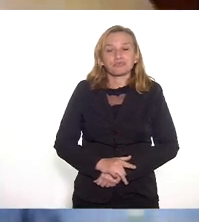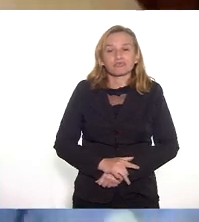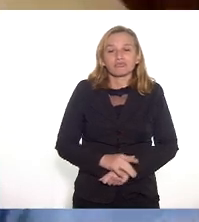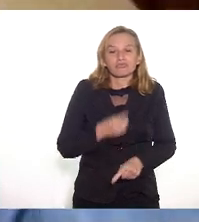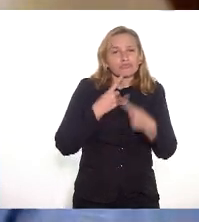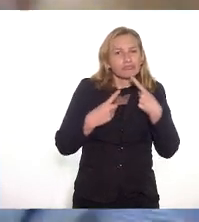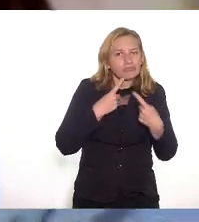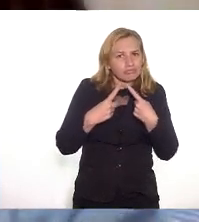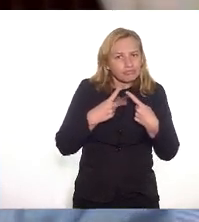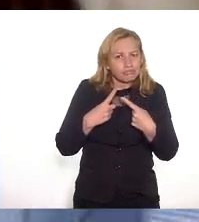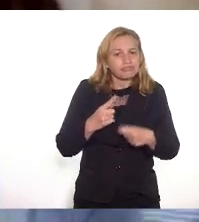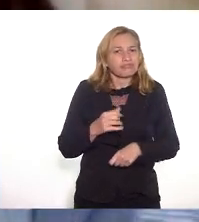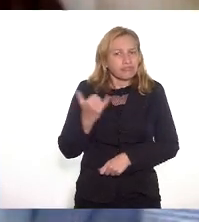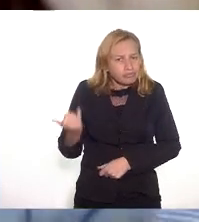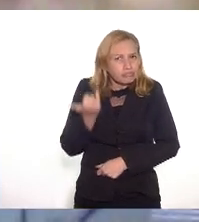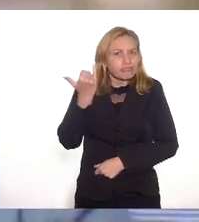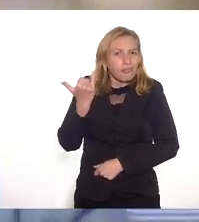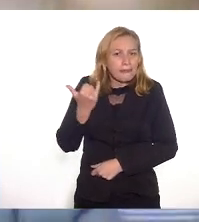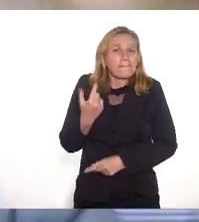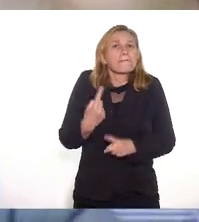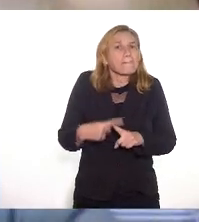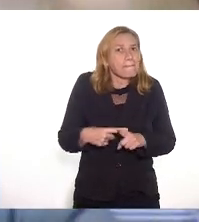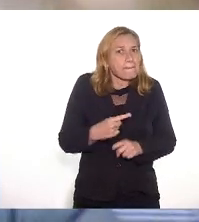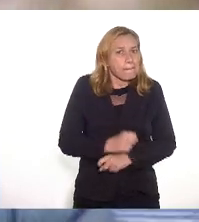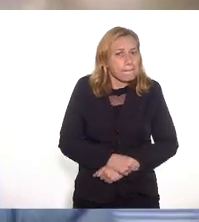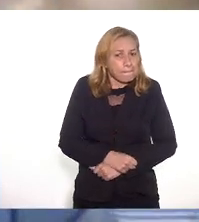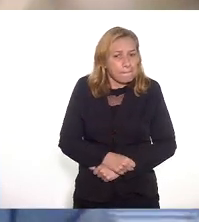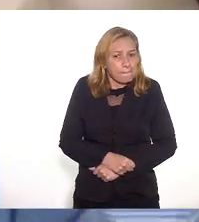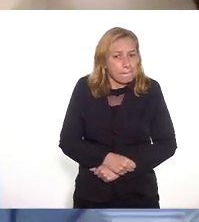discussão foi muito importante, porque